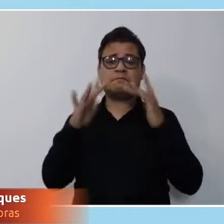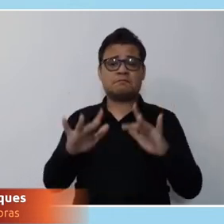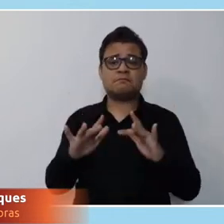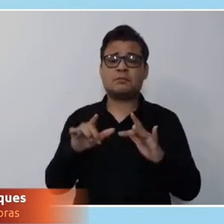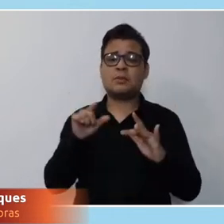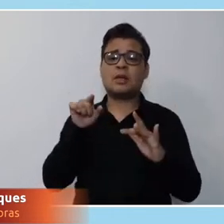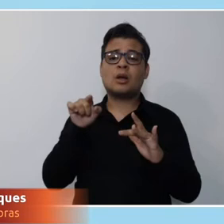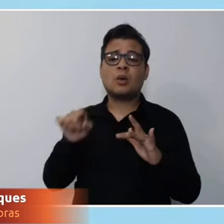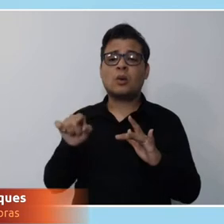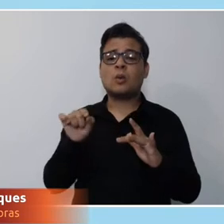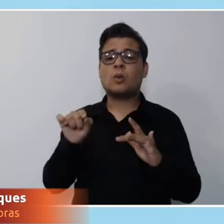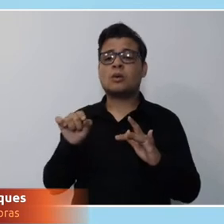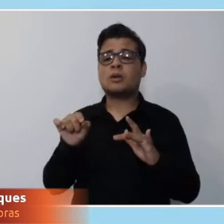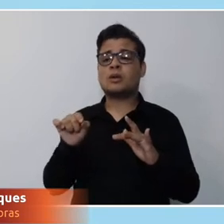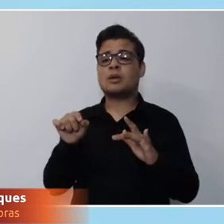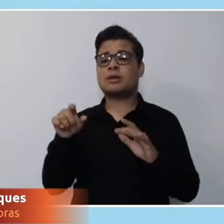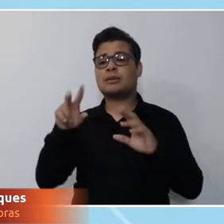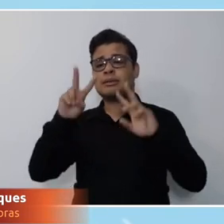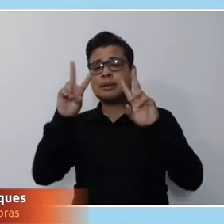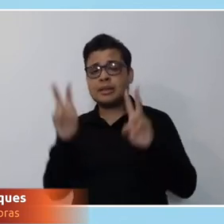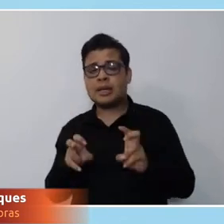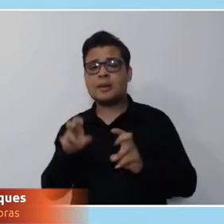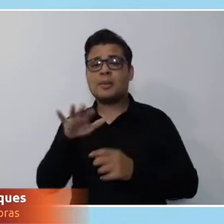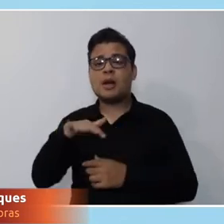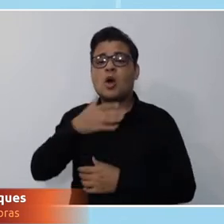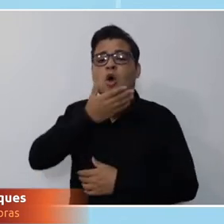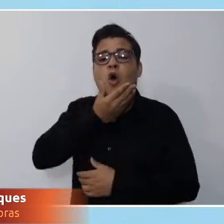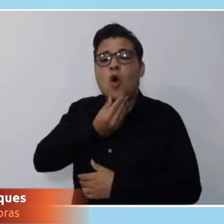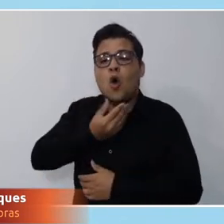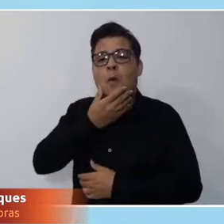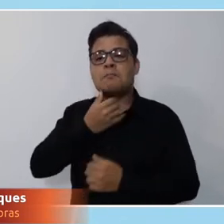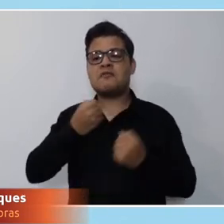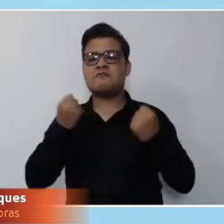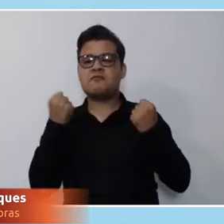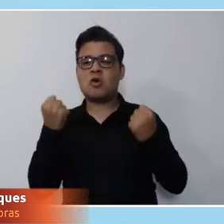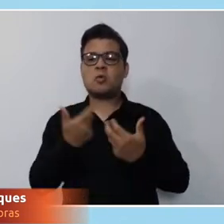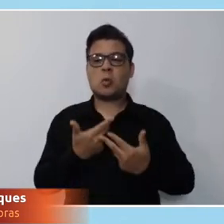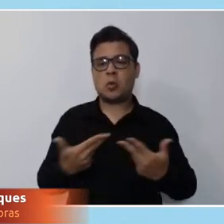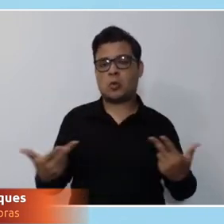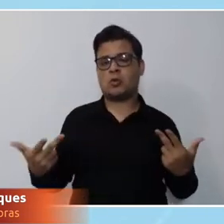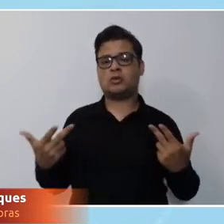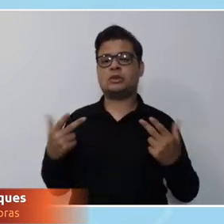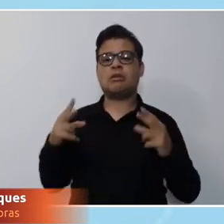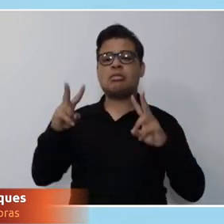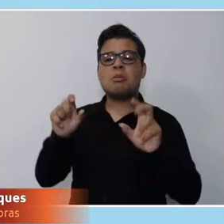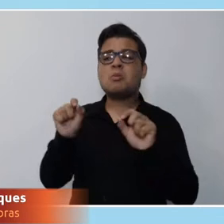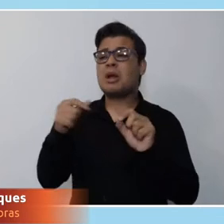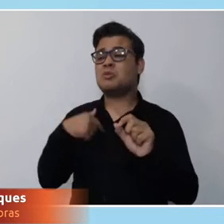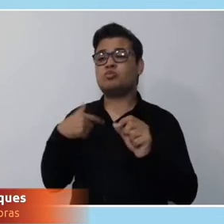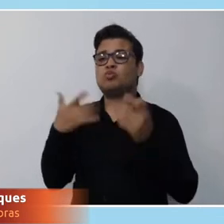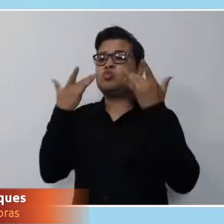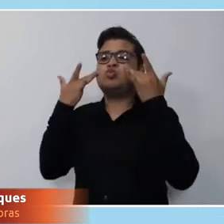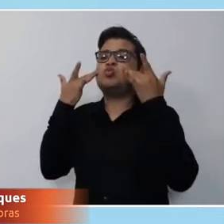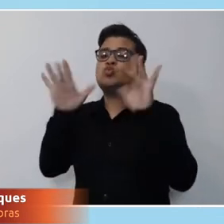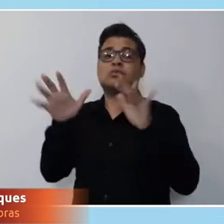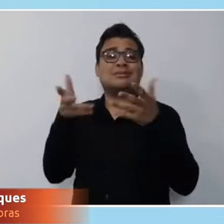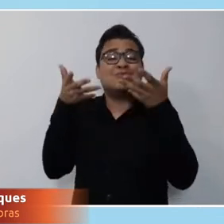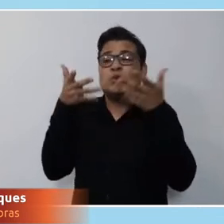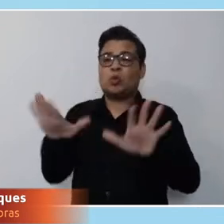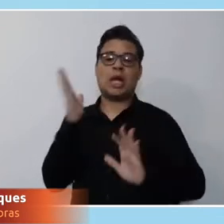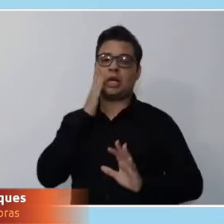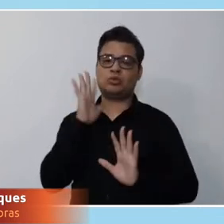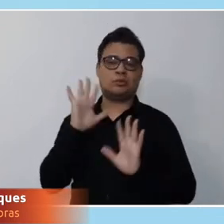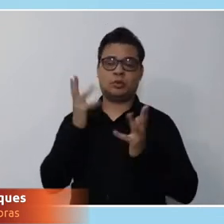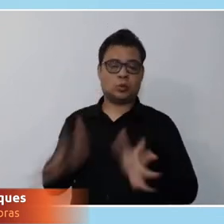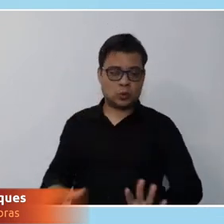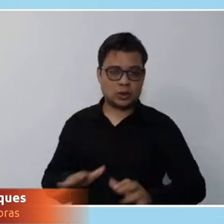foi os temas, quais foram os temas tratados nessa conversa, ou pelo menos como foi o tom da conversa entre Jair